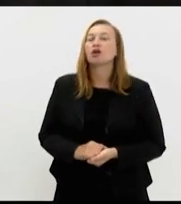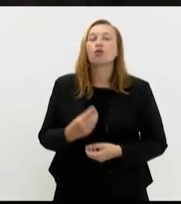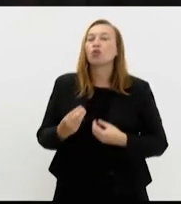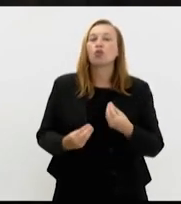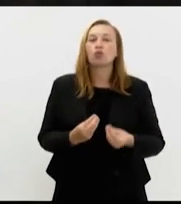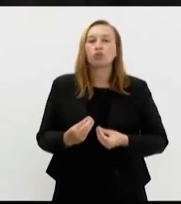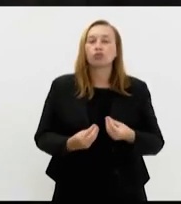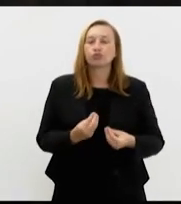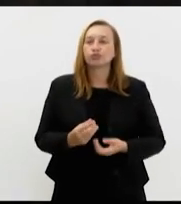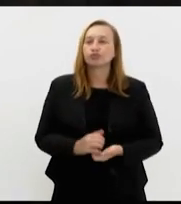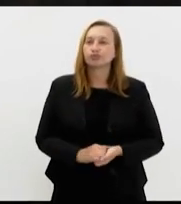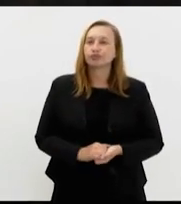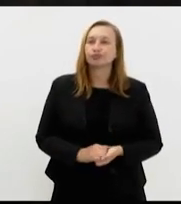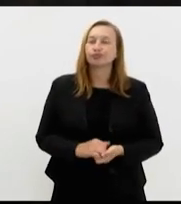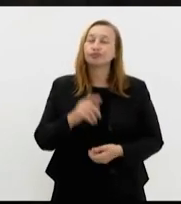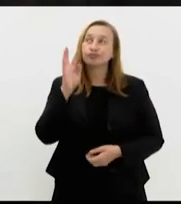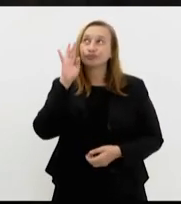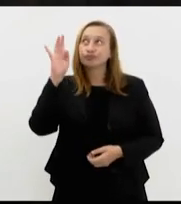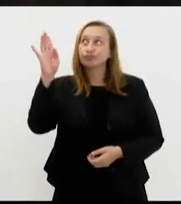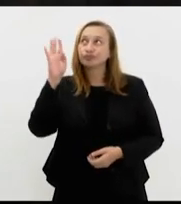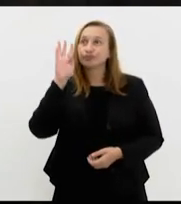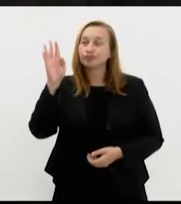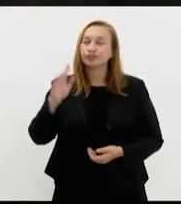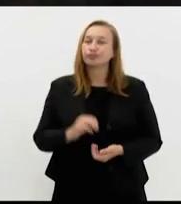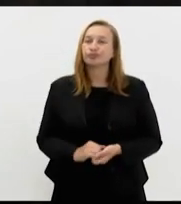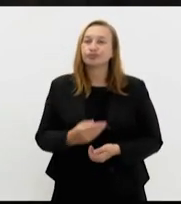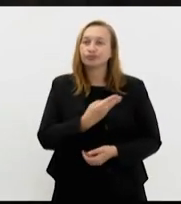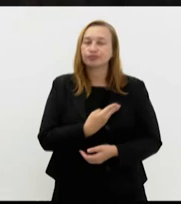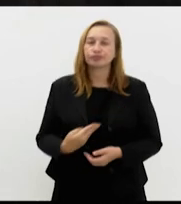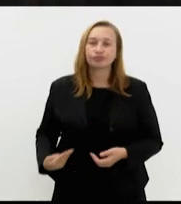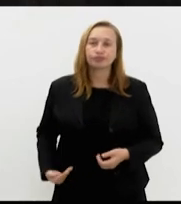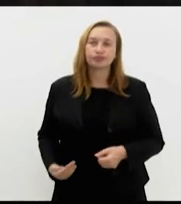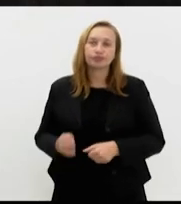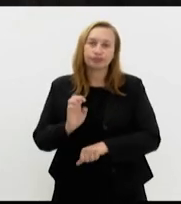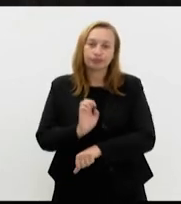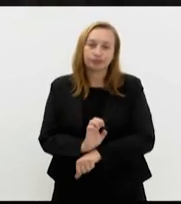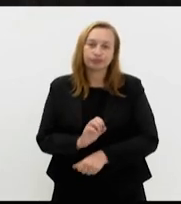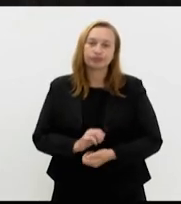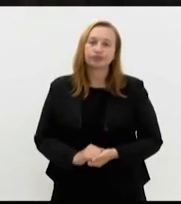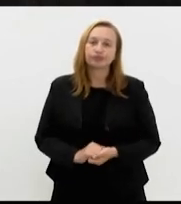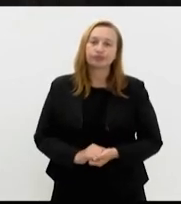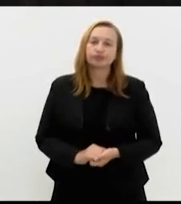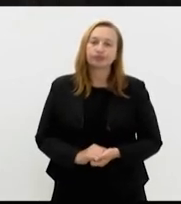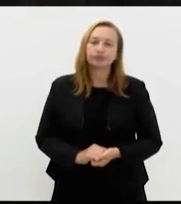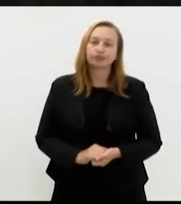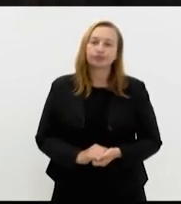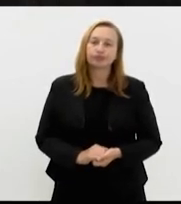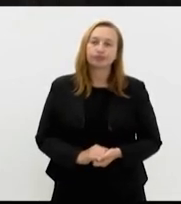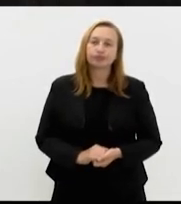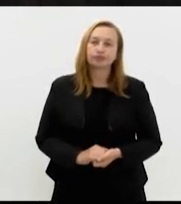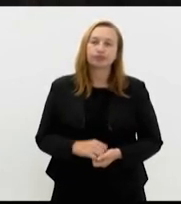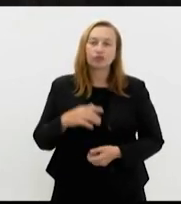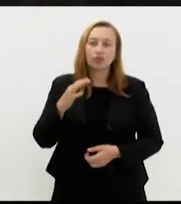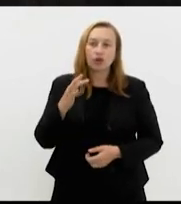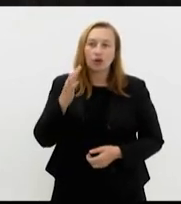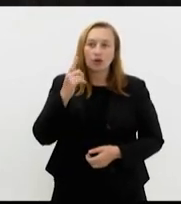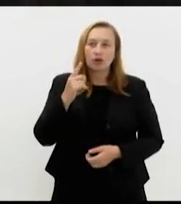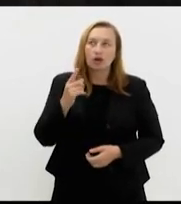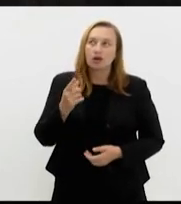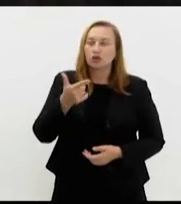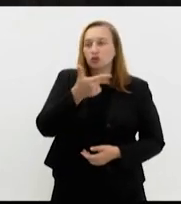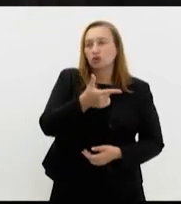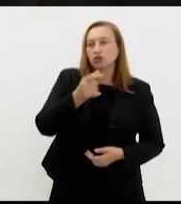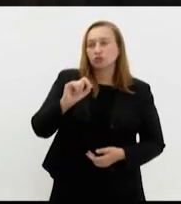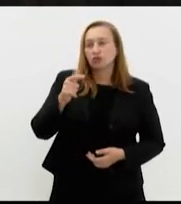como? Imaginemos que o governo do Estado preveja para 2024 que